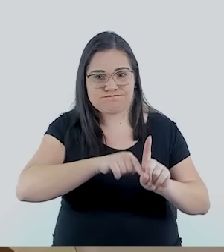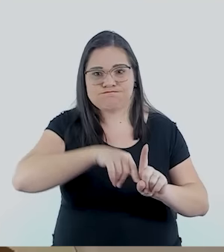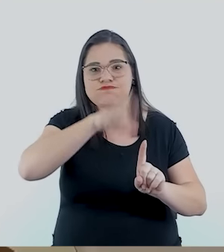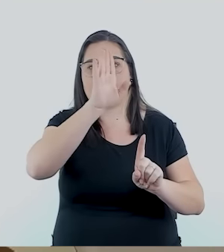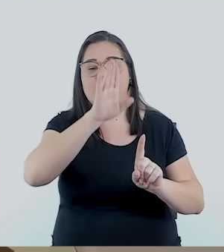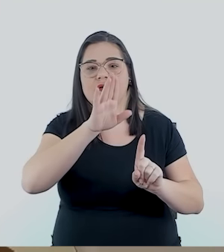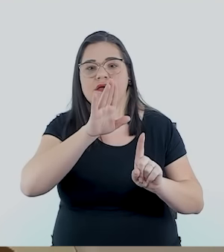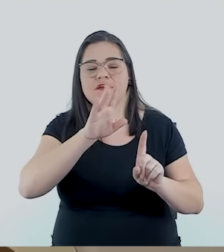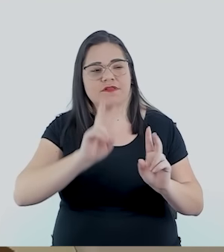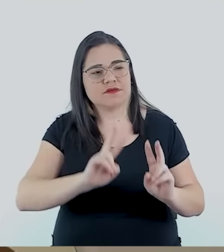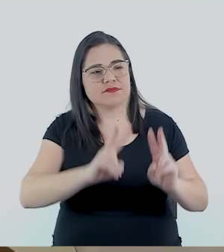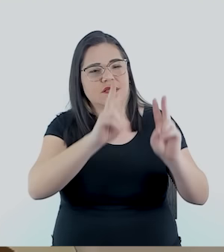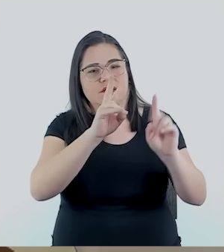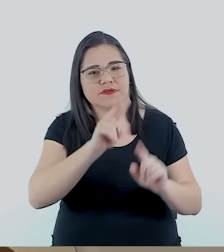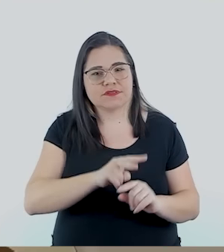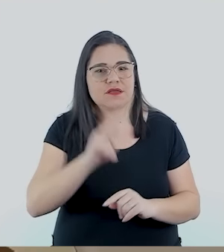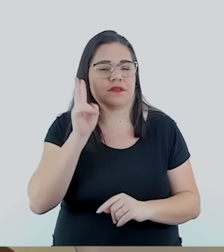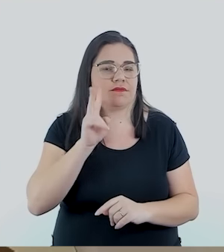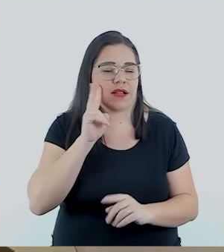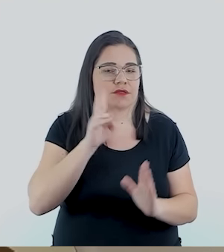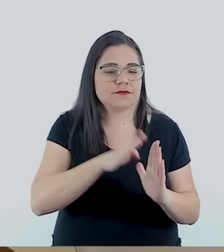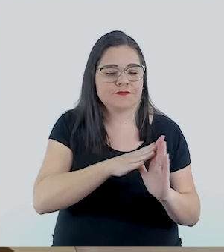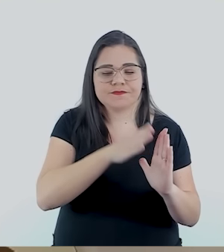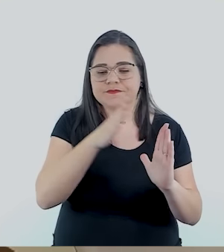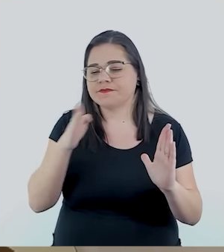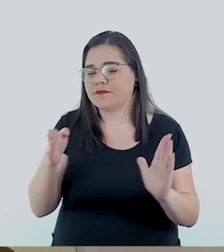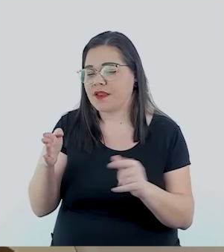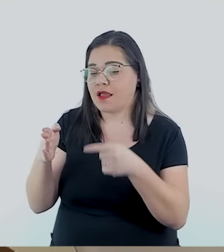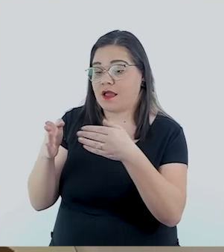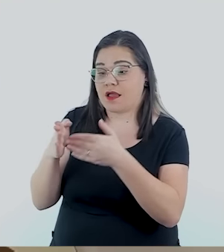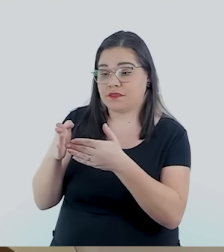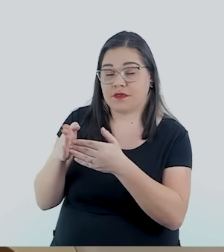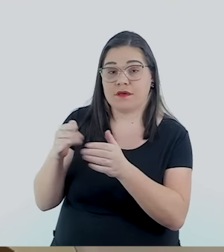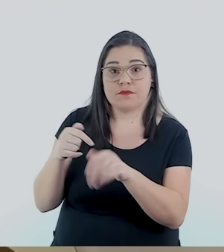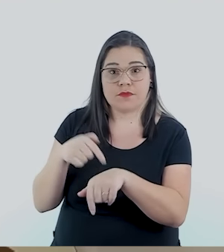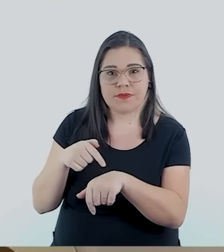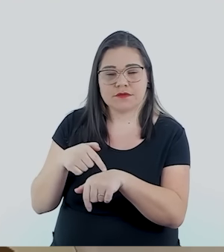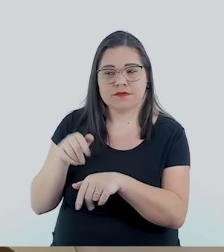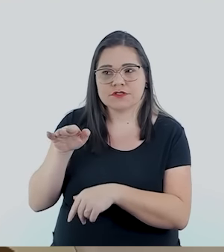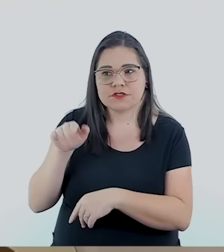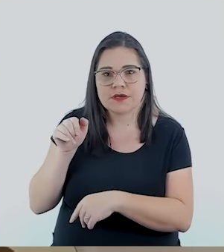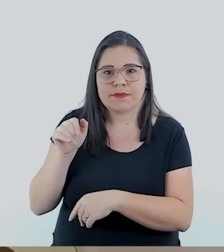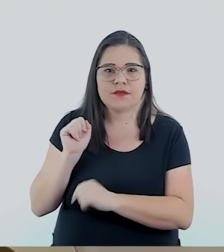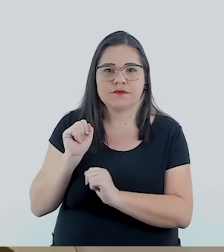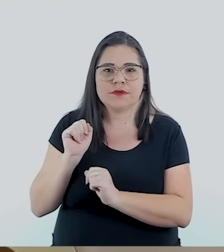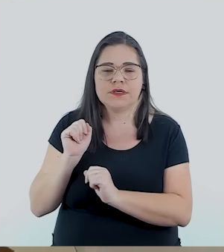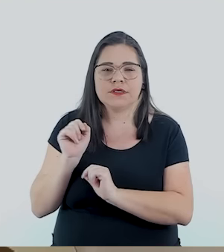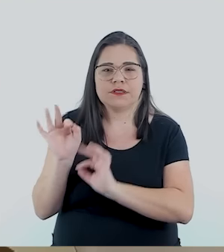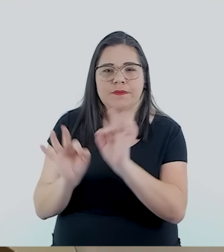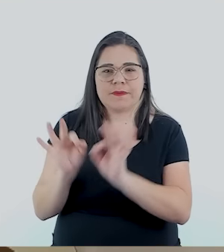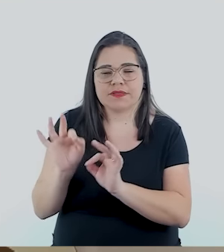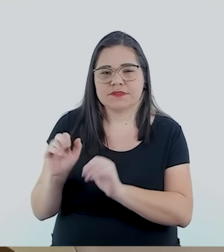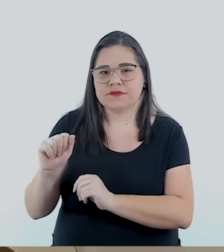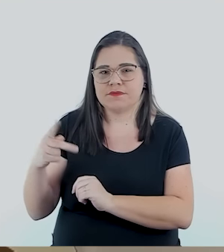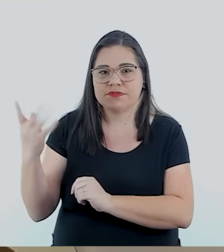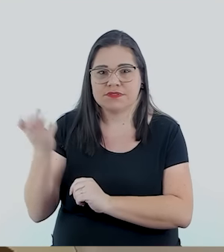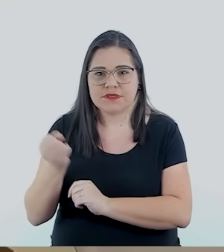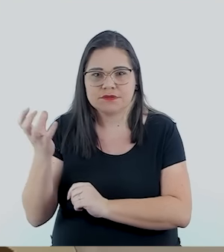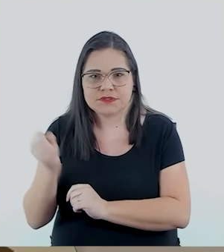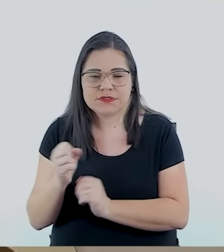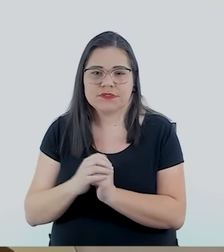sendo reconhecido valorizado lembrado até o momento eh de ser chamado pelo plano de preparação para aposentadoria